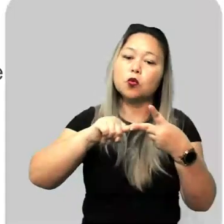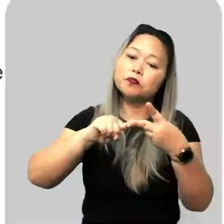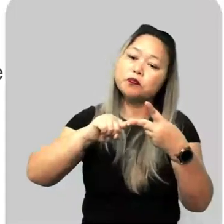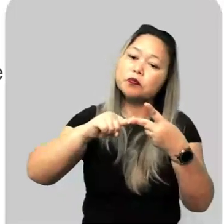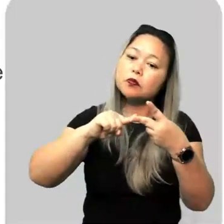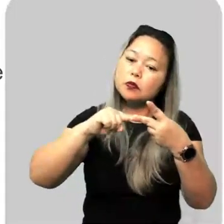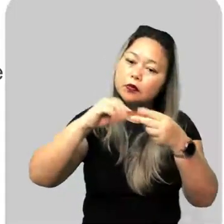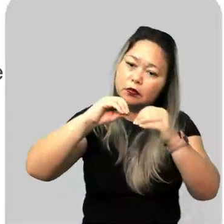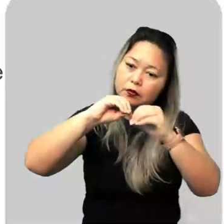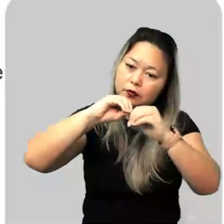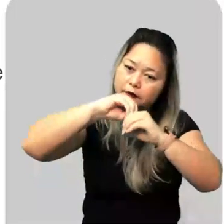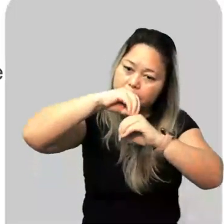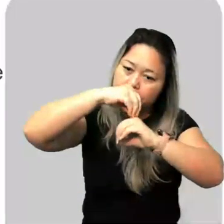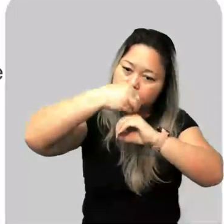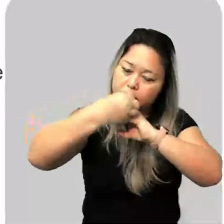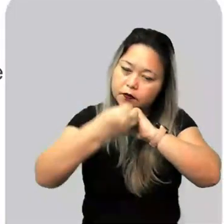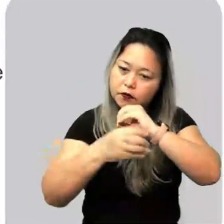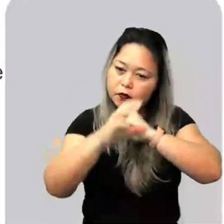monossacarídeos,